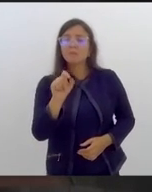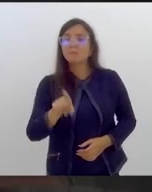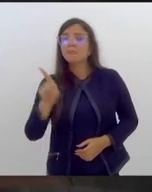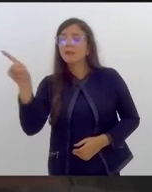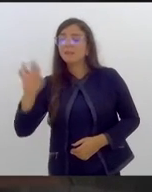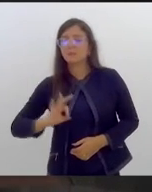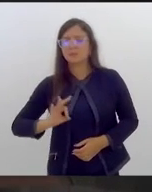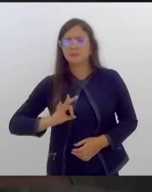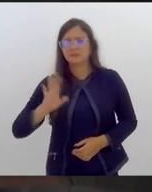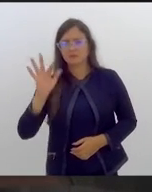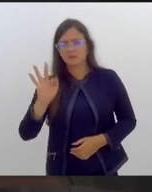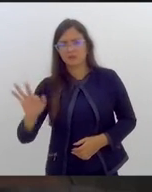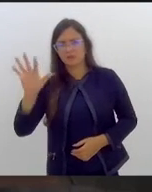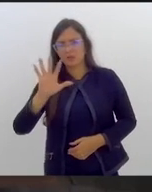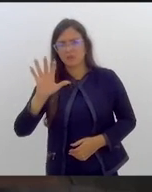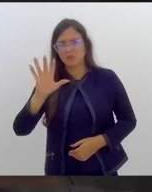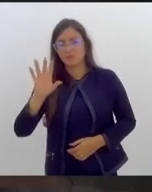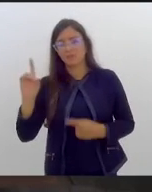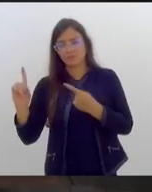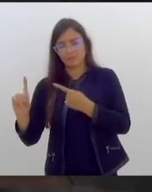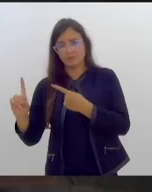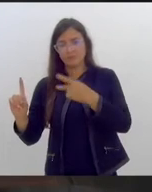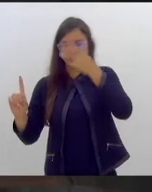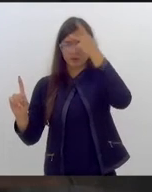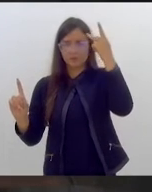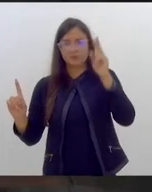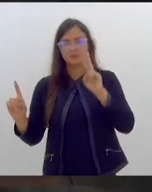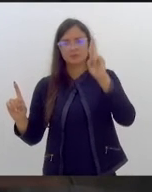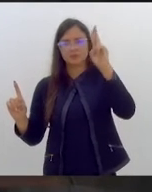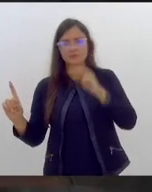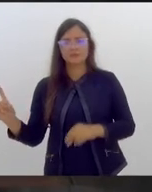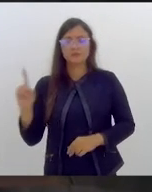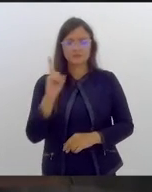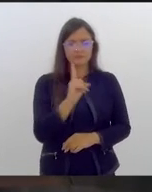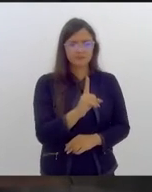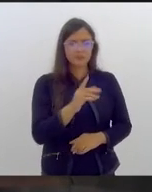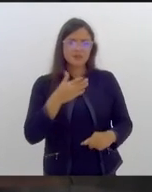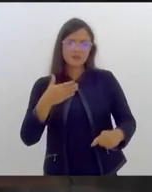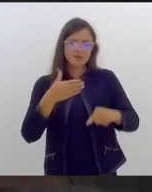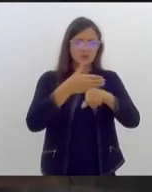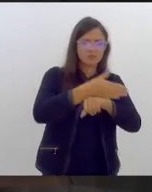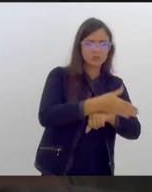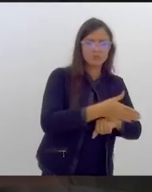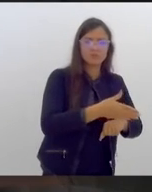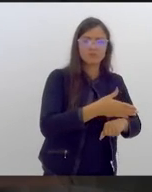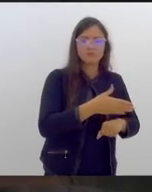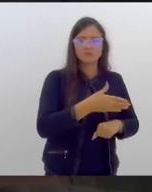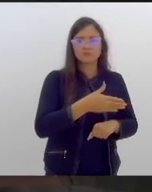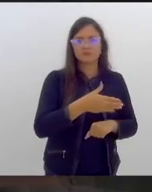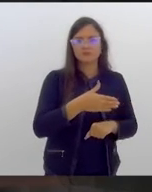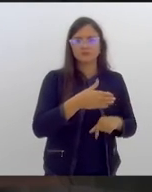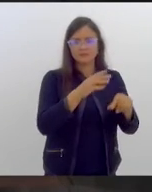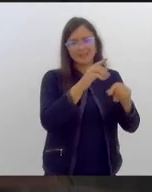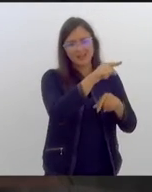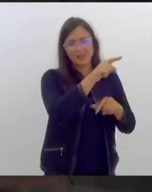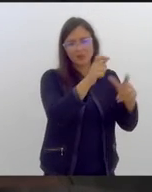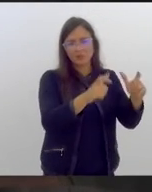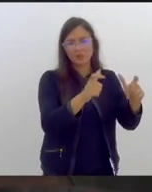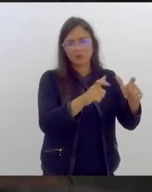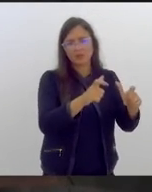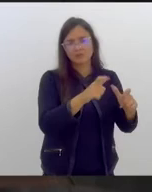Federal quando quando entra no recinto em que se encontrava Roberto